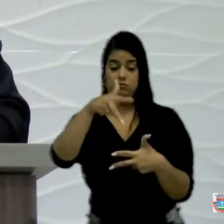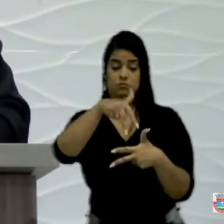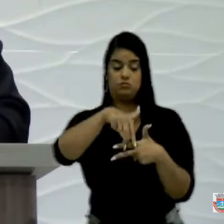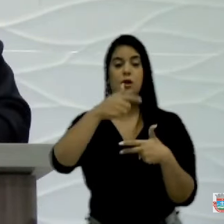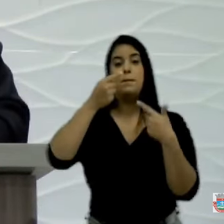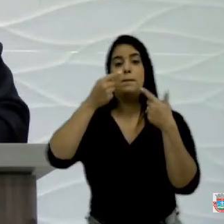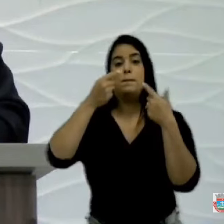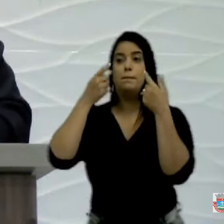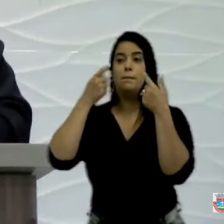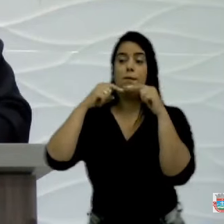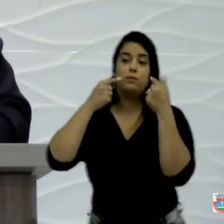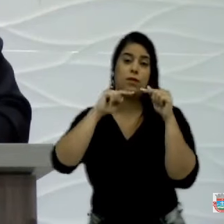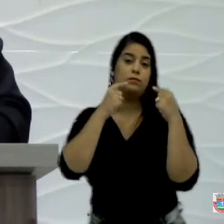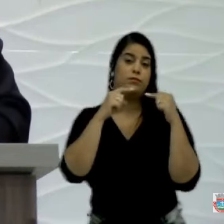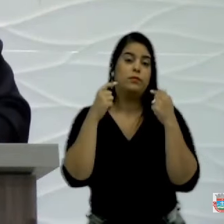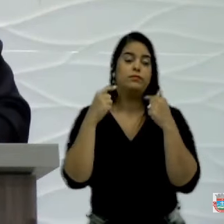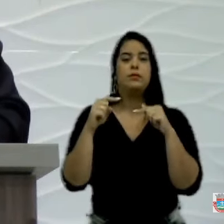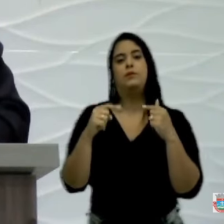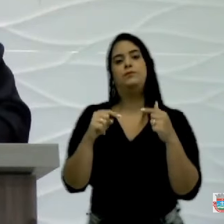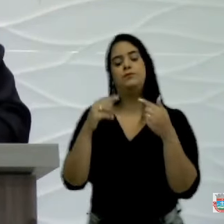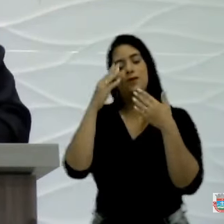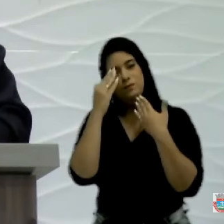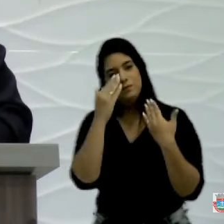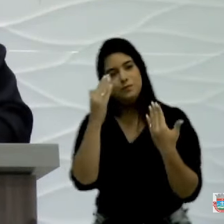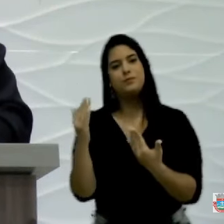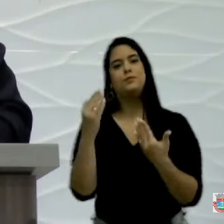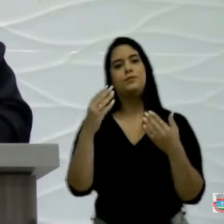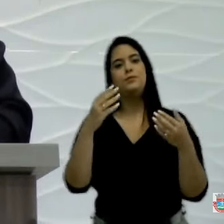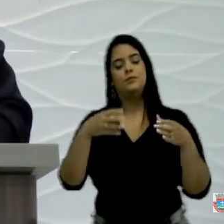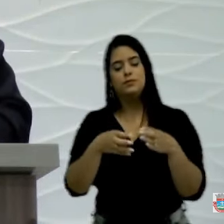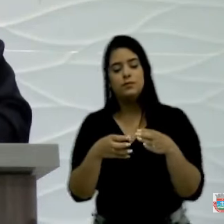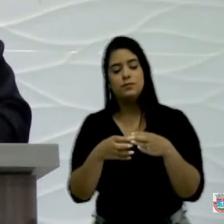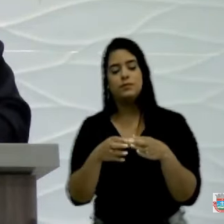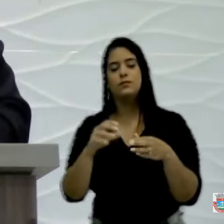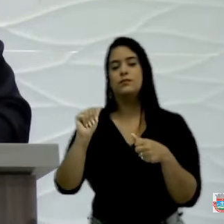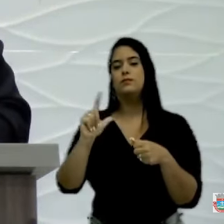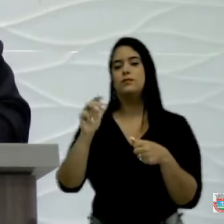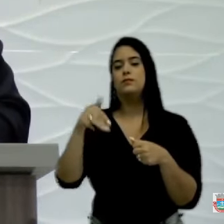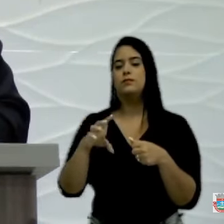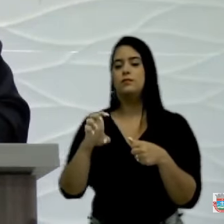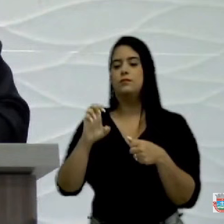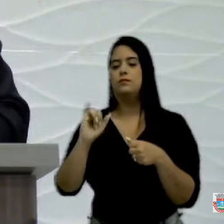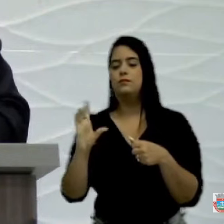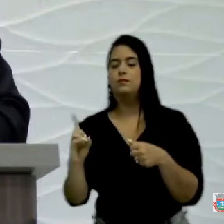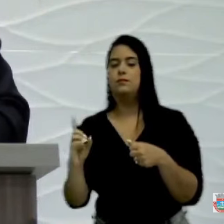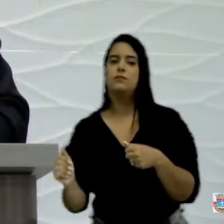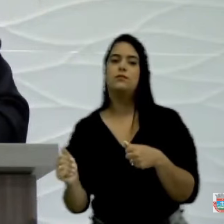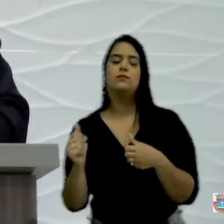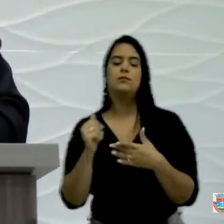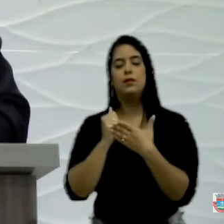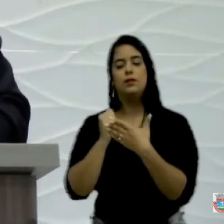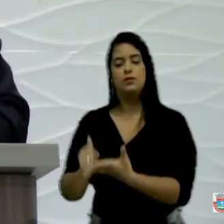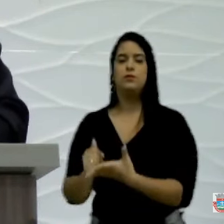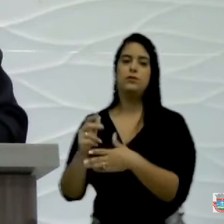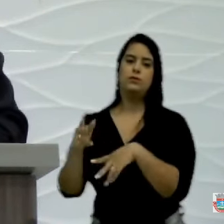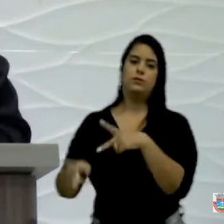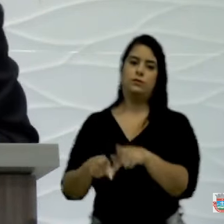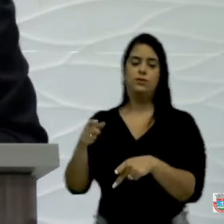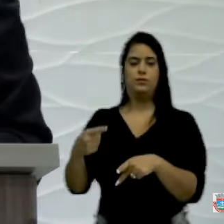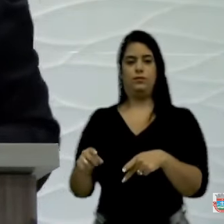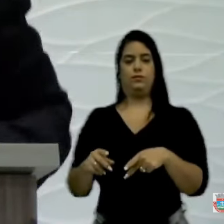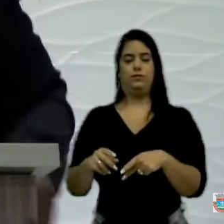Agradeço muito a deputada Débora Almeida, o Grupo Almeida, por ter mandado para ajudar aquele povo. Aí imaginou